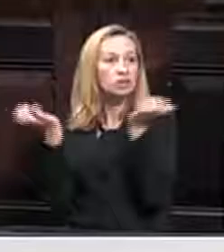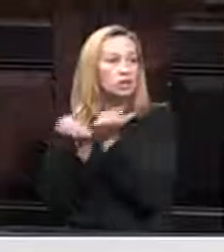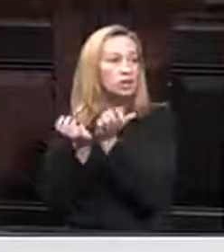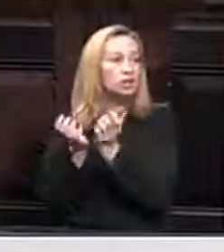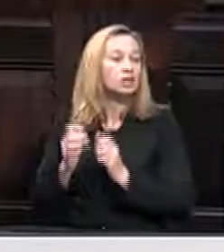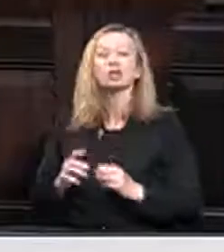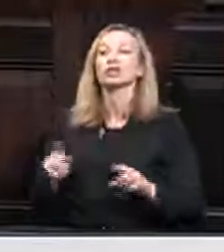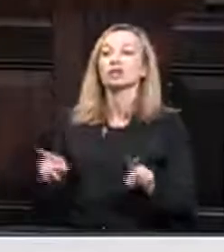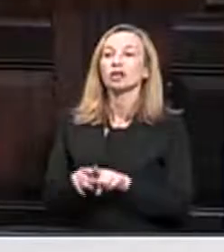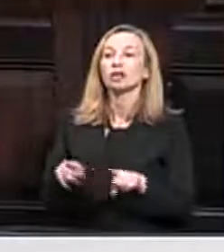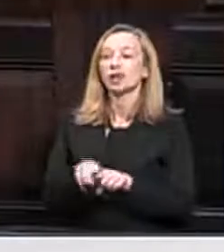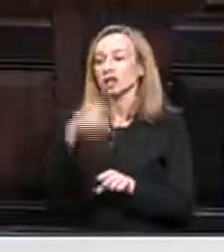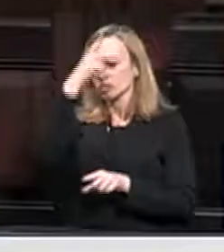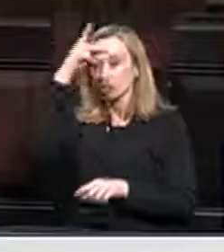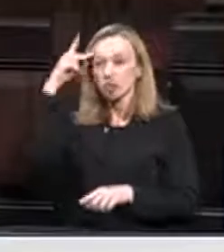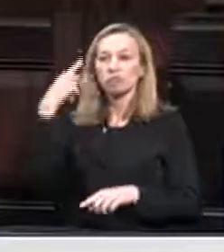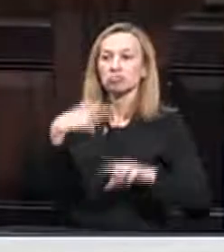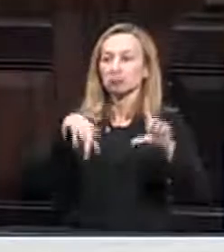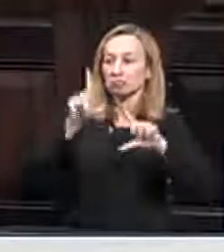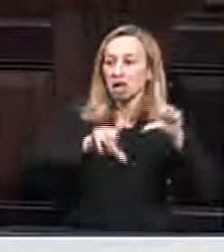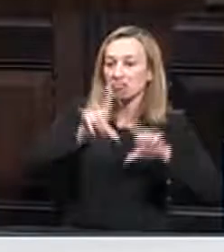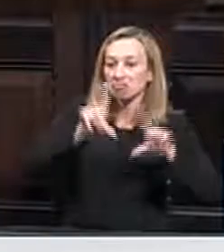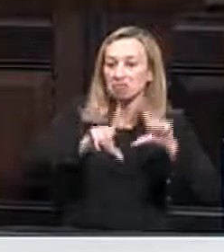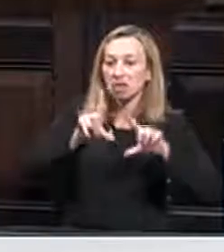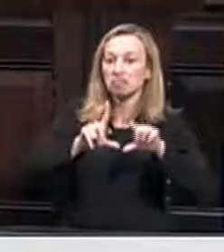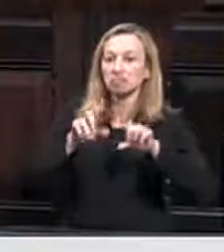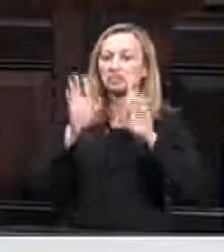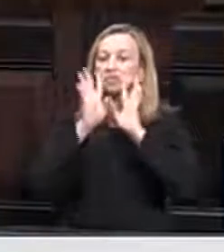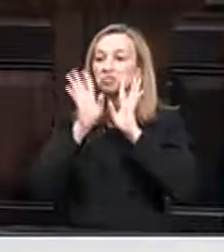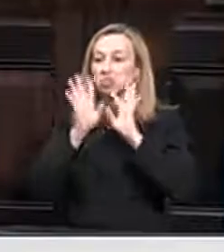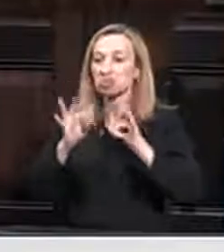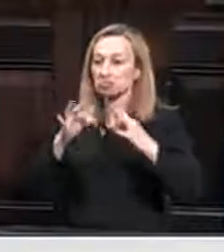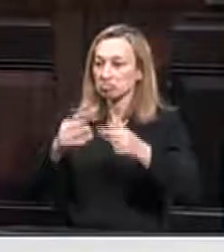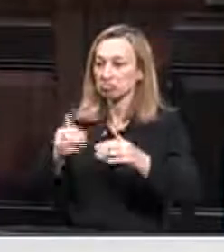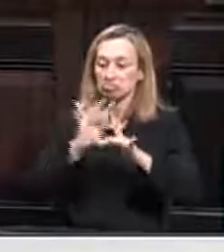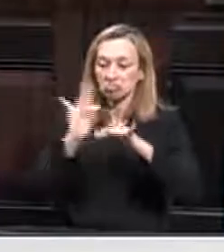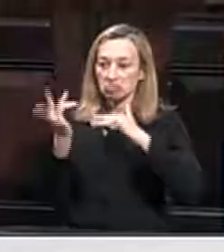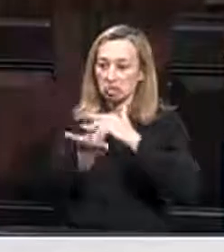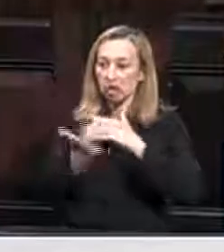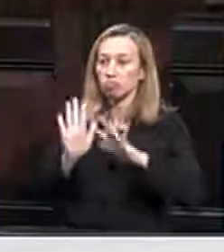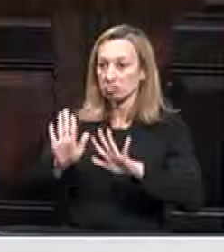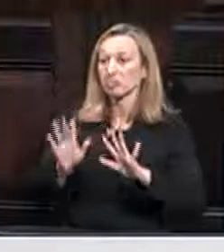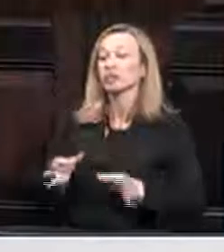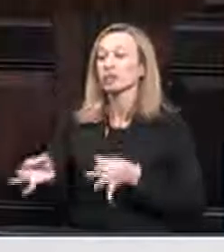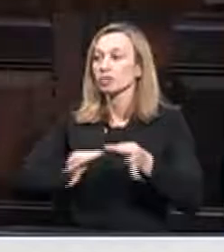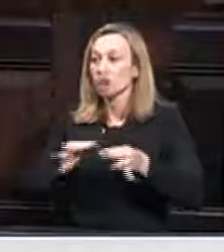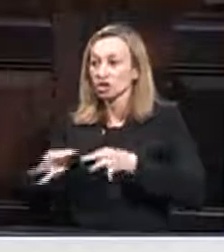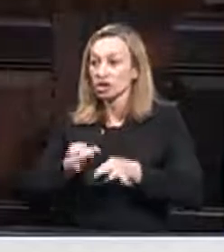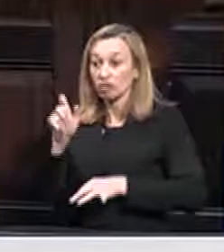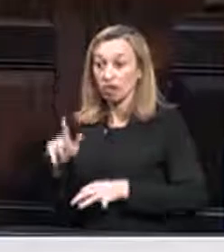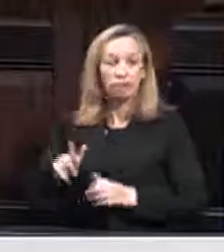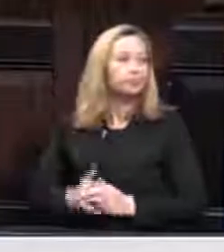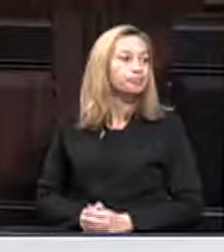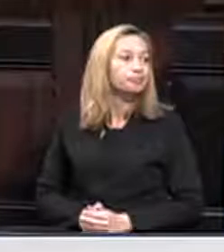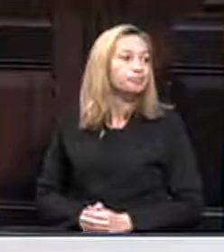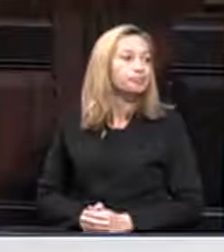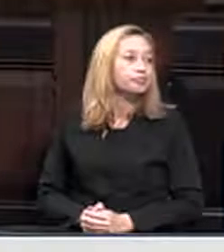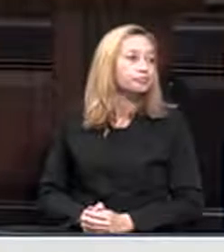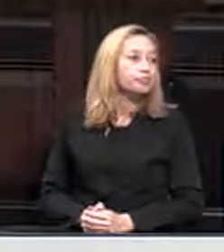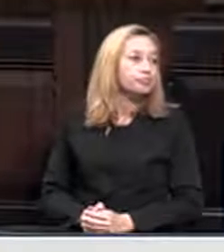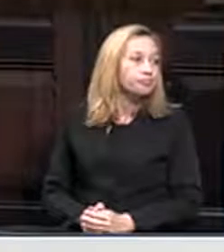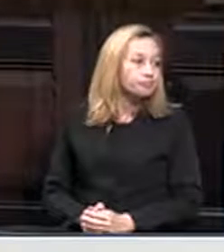nos assistem pela TV Alege, aqueles que nos acompanham pelas redes sociais. Esse projeto, quer